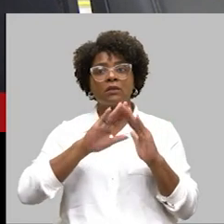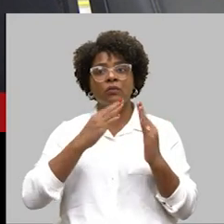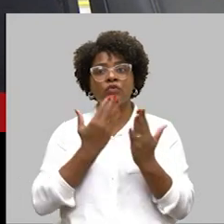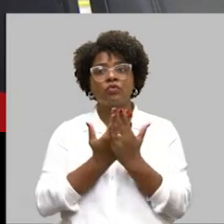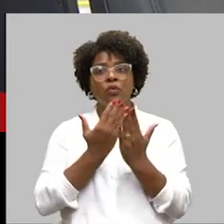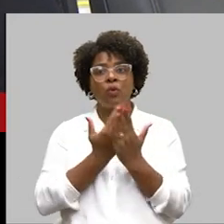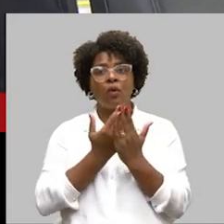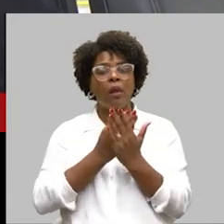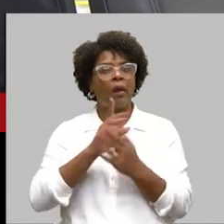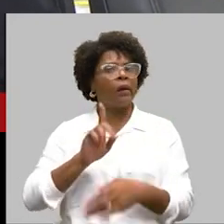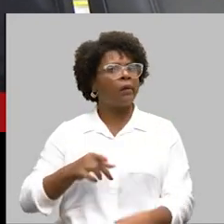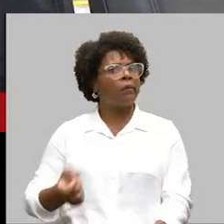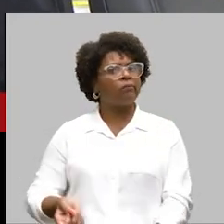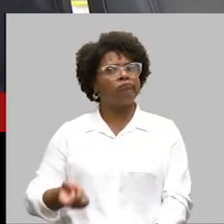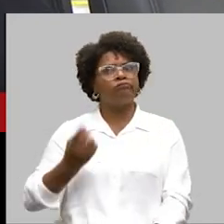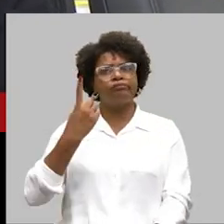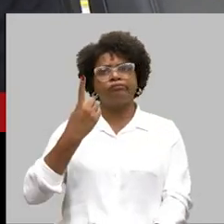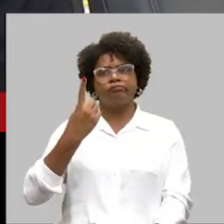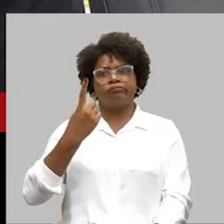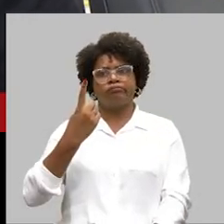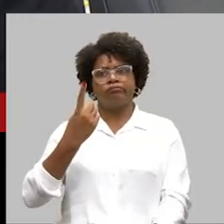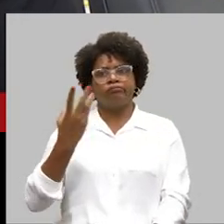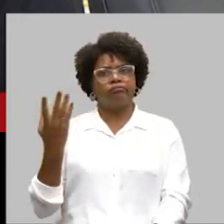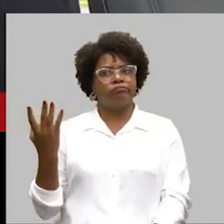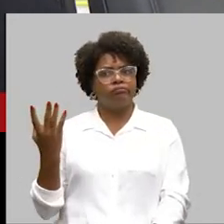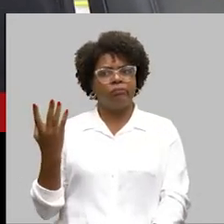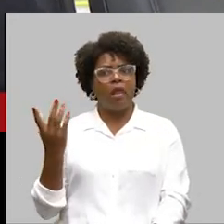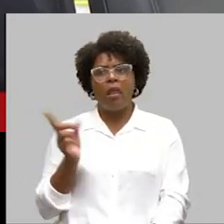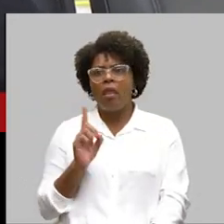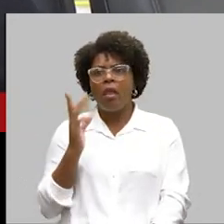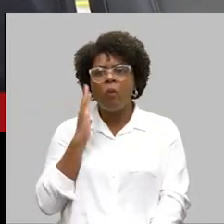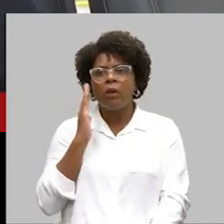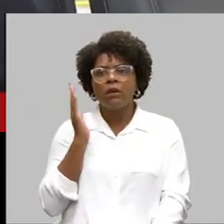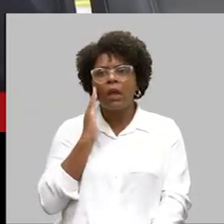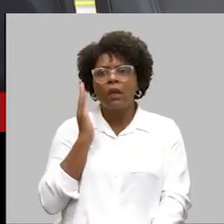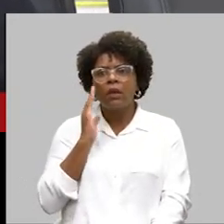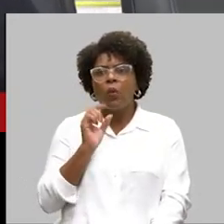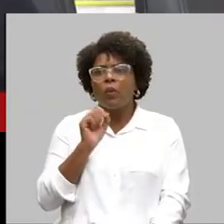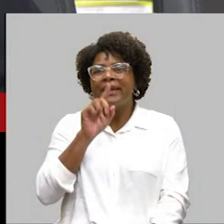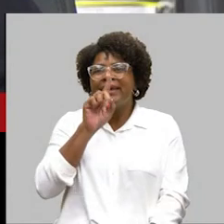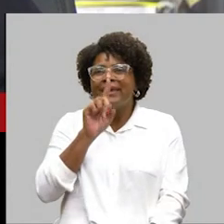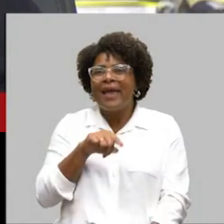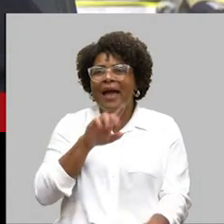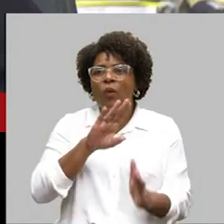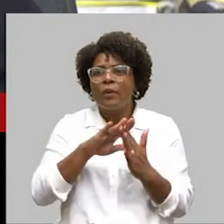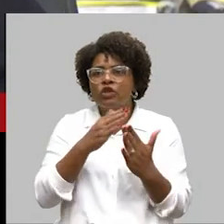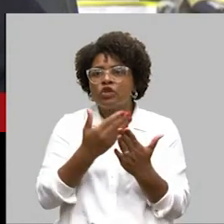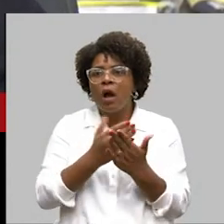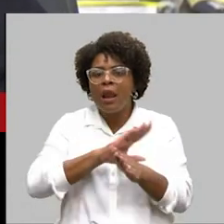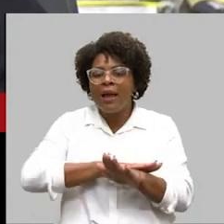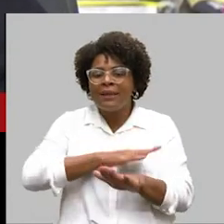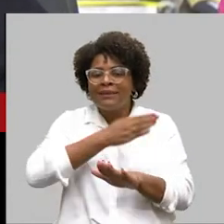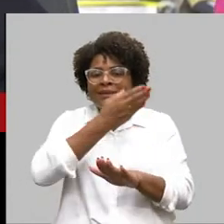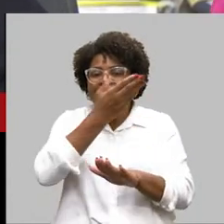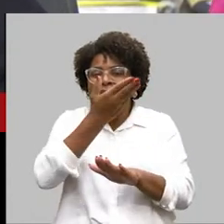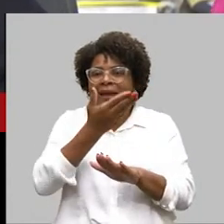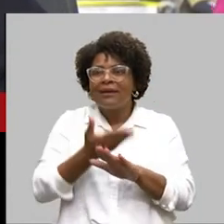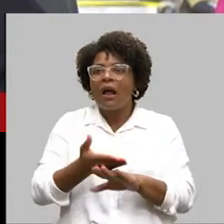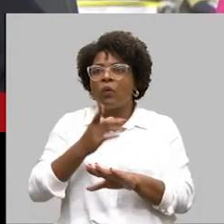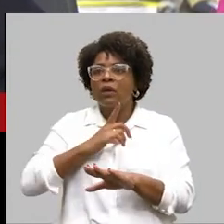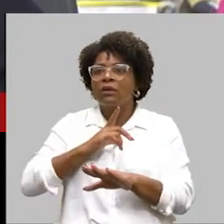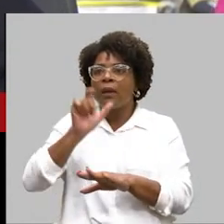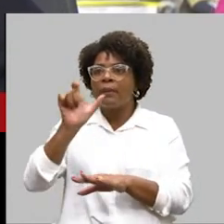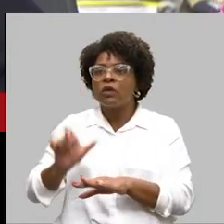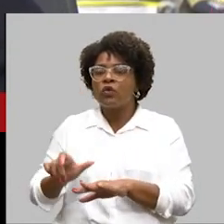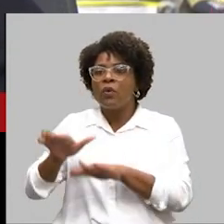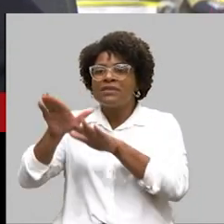absurdo da falta de compreensão do que é de fato uma escola integral em regime de internato como é o